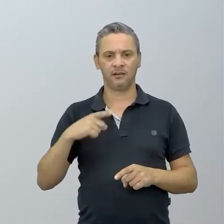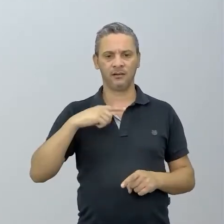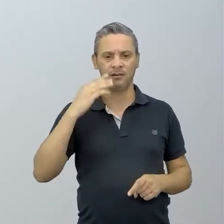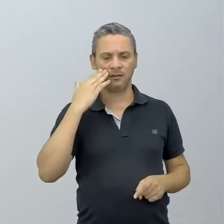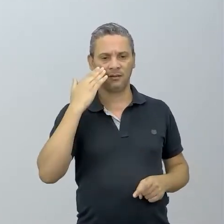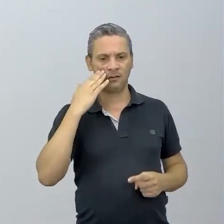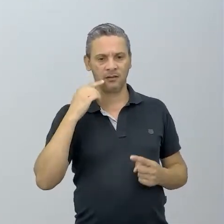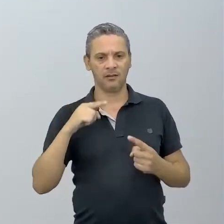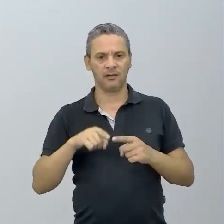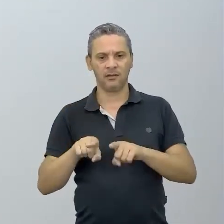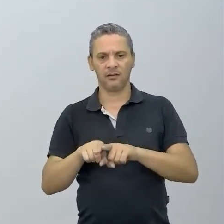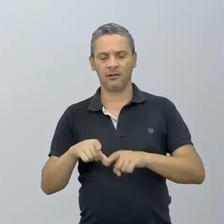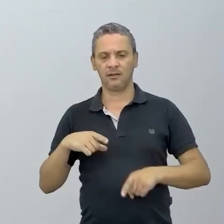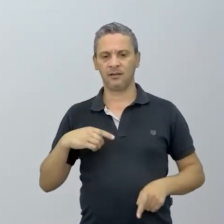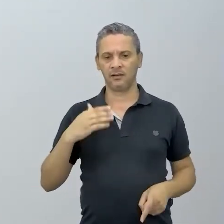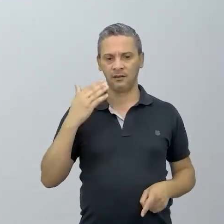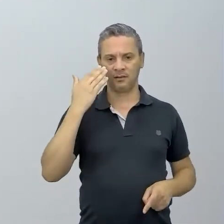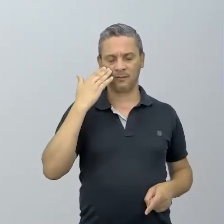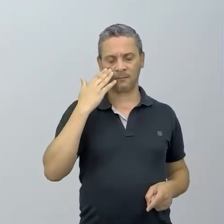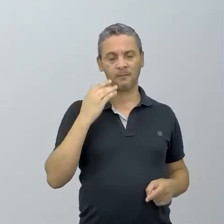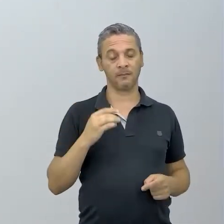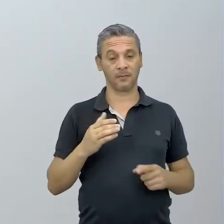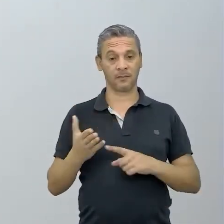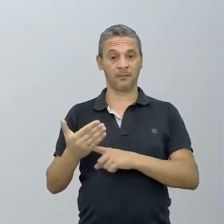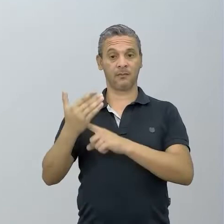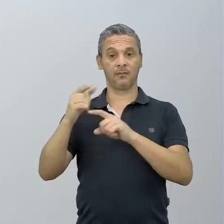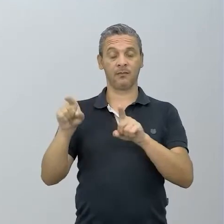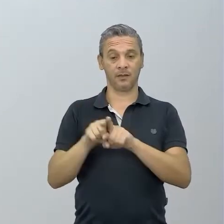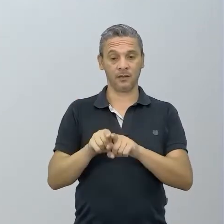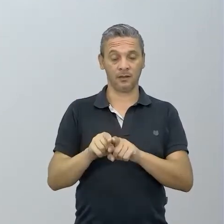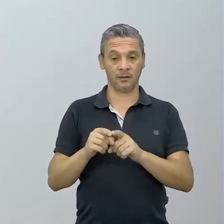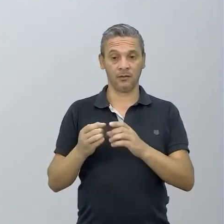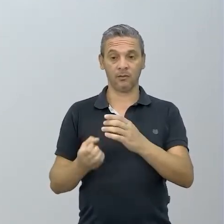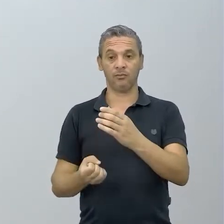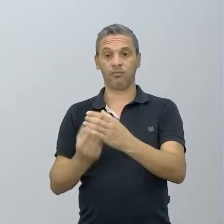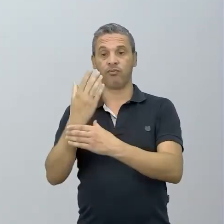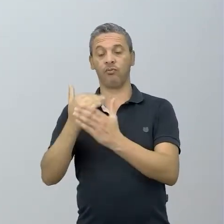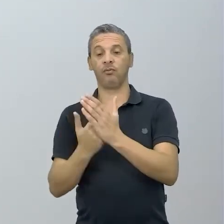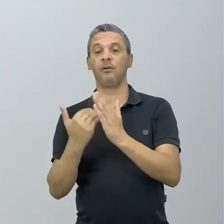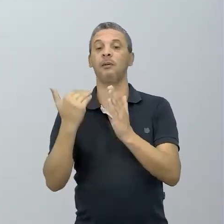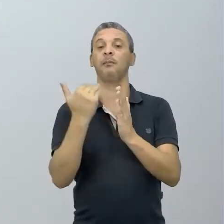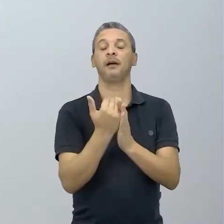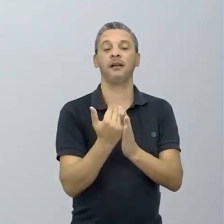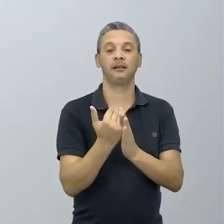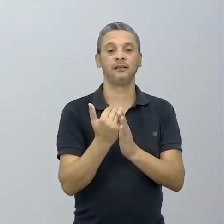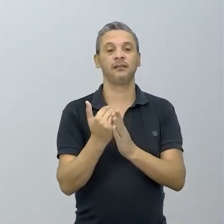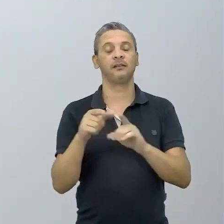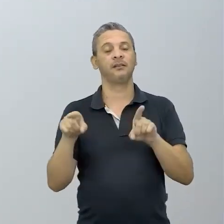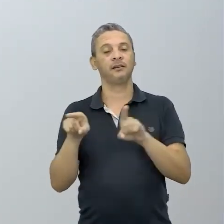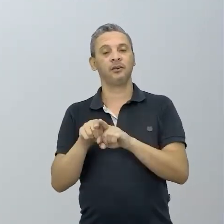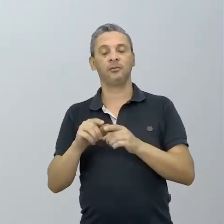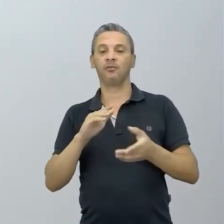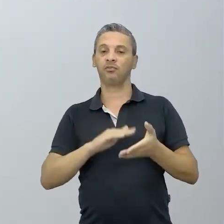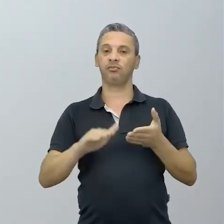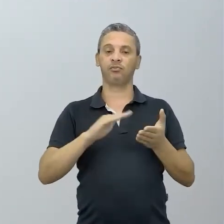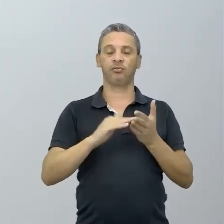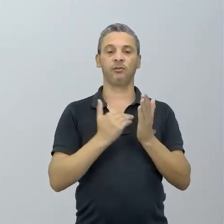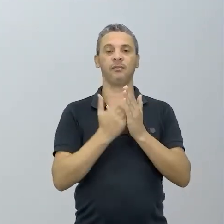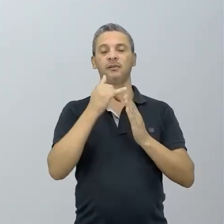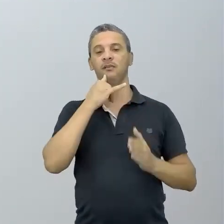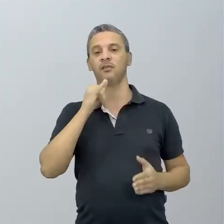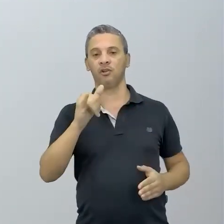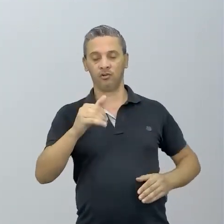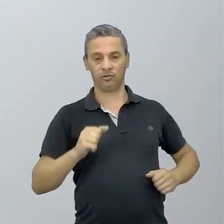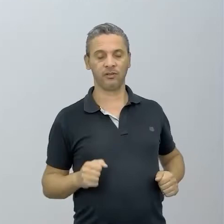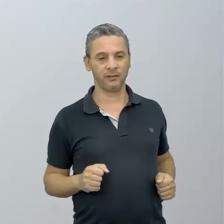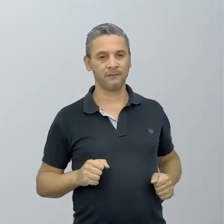nesse momento, né, na era da tecnologia, quanto mais se produz tecnologia, mais se consome eletricidade. Então,